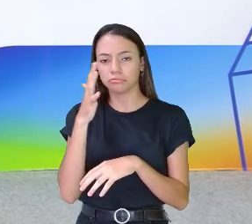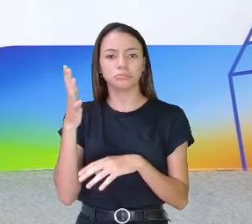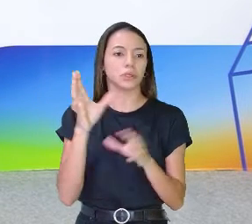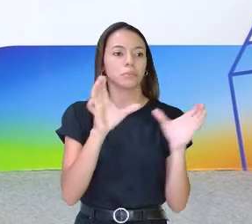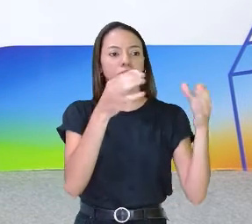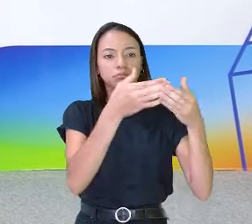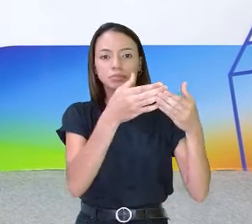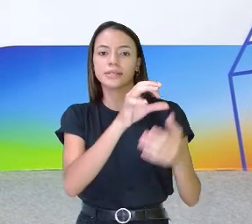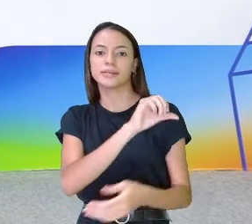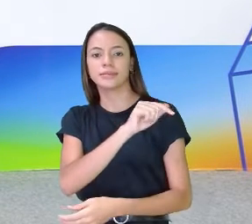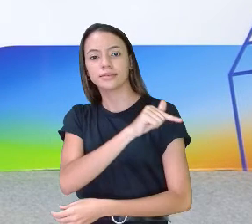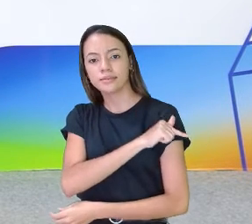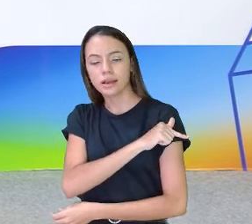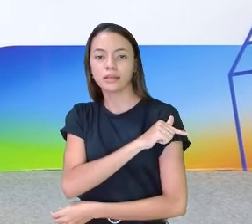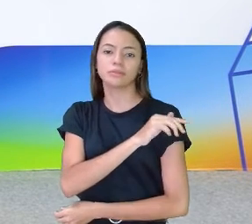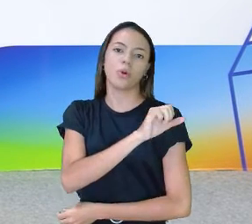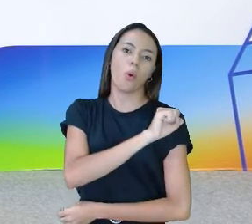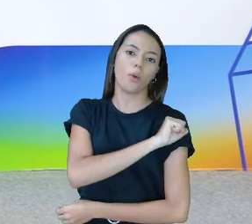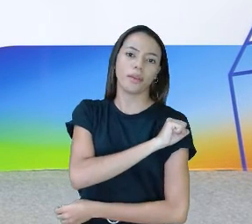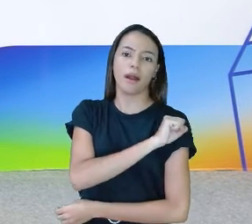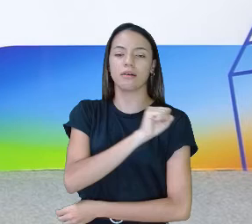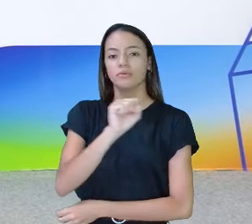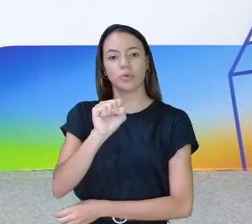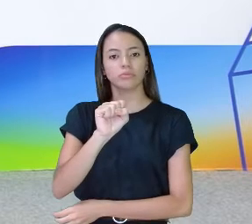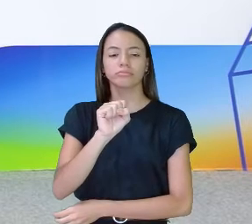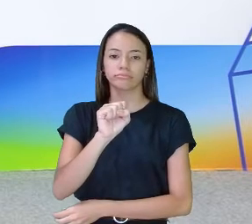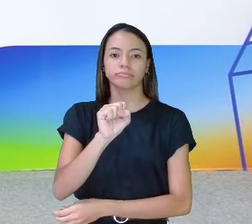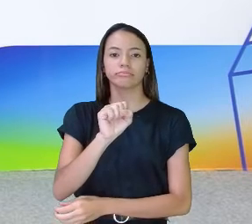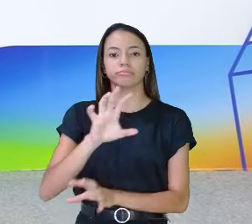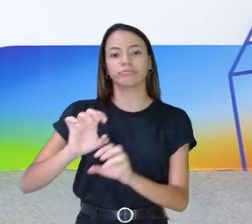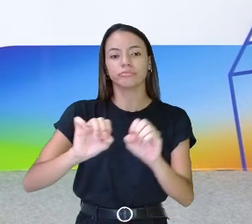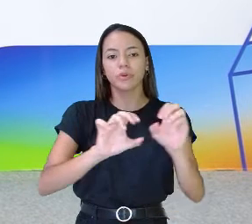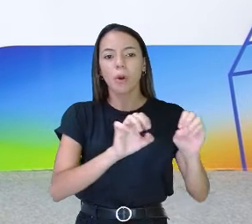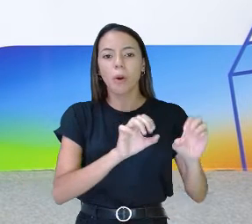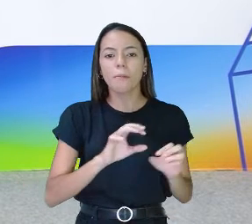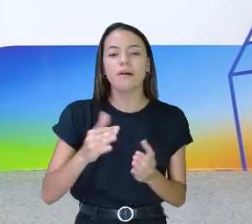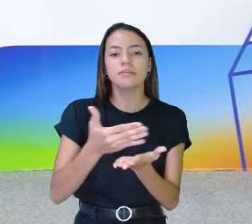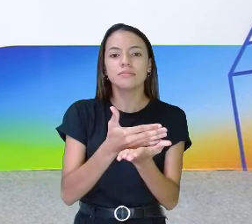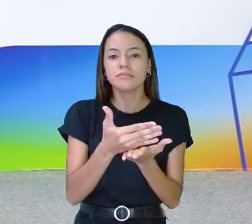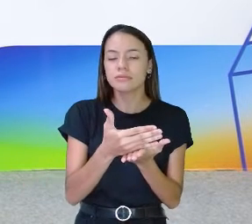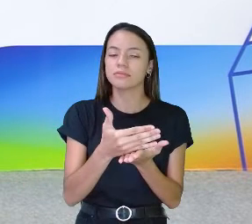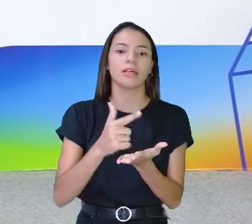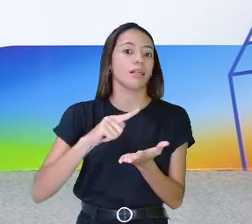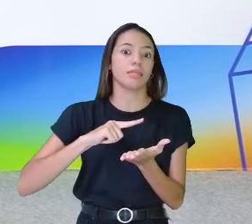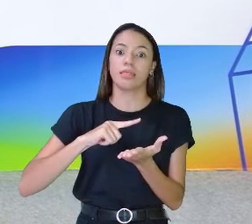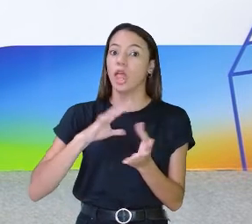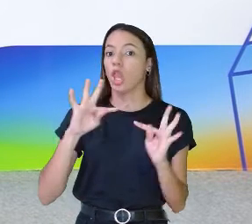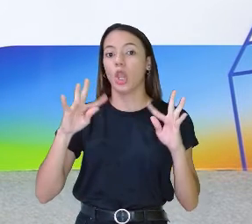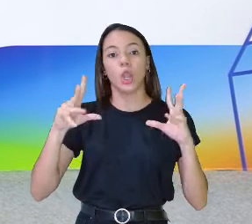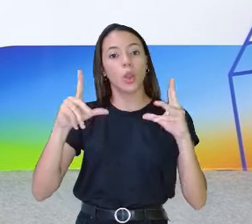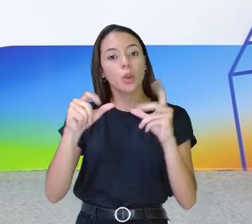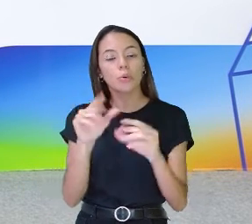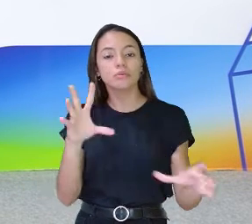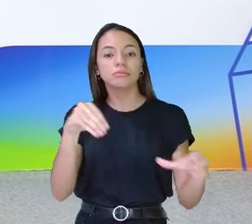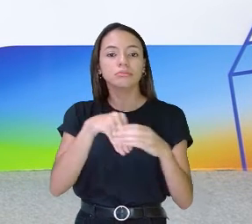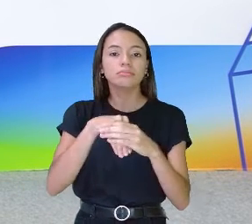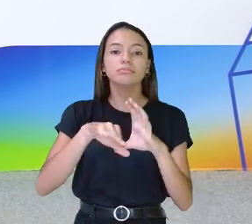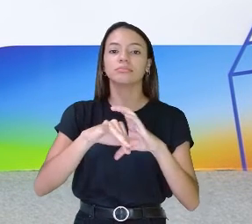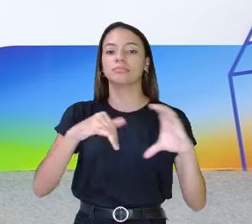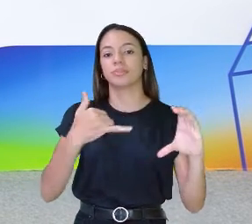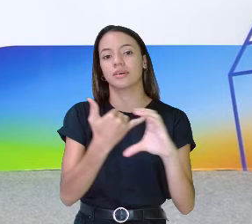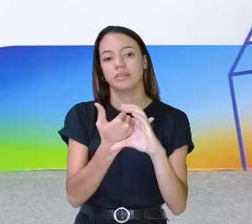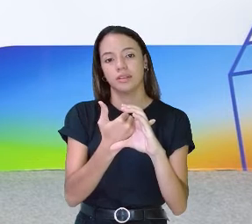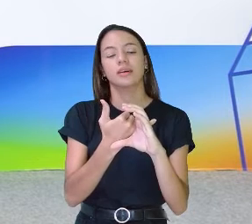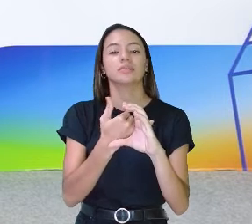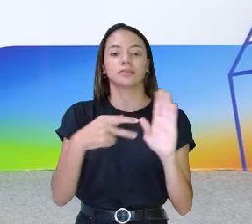do 8º, anos iniciais, tudo isso está lá no nosso canal